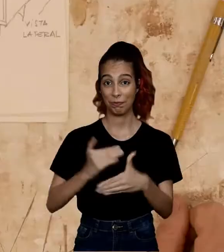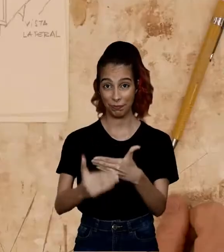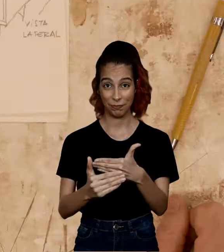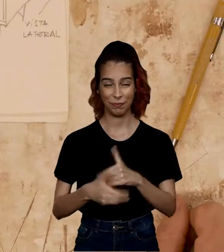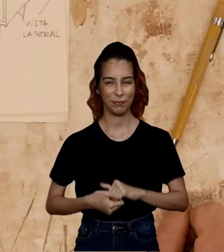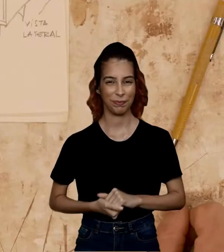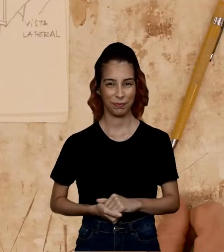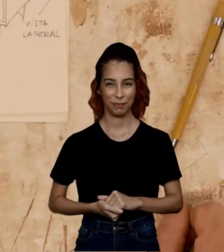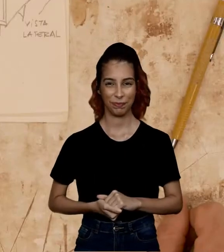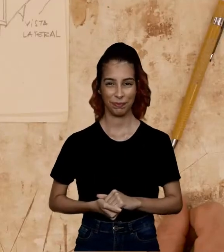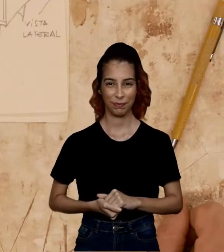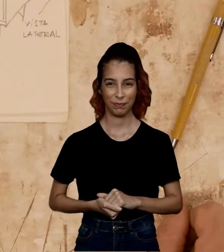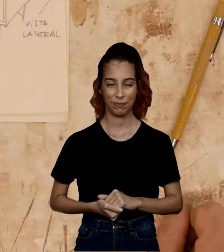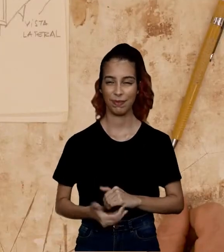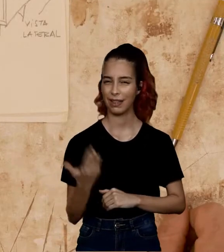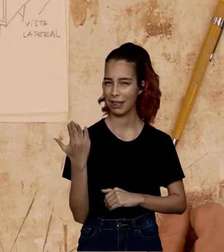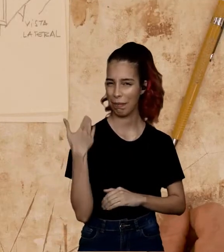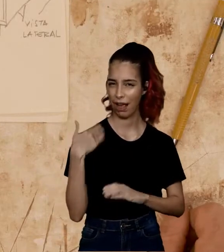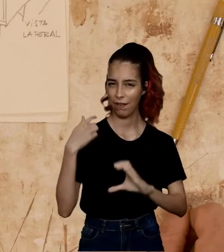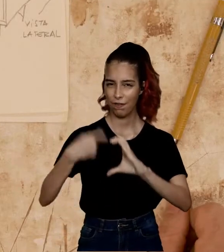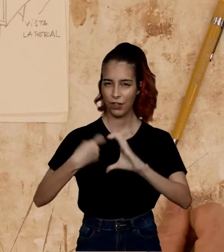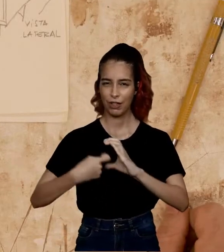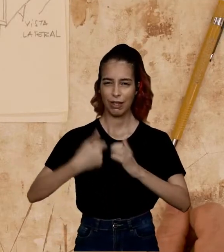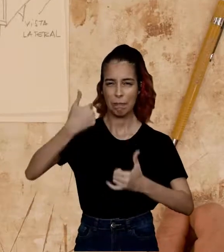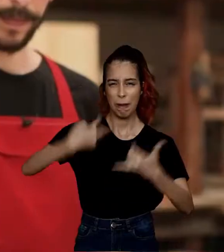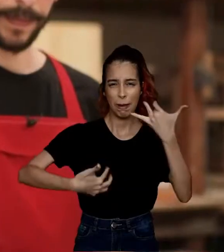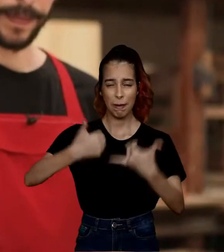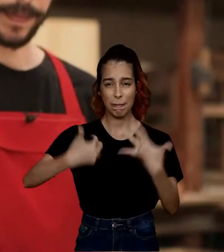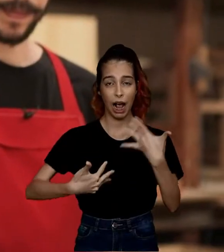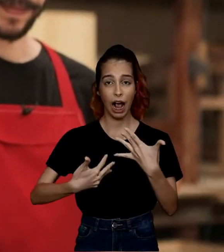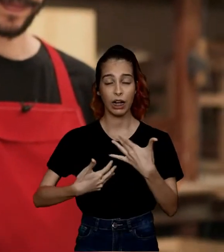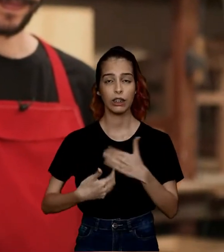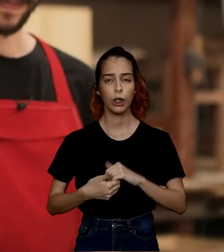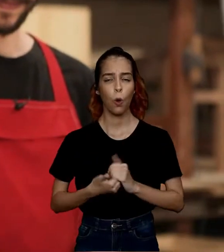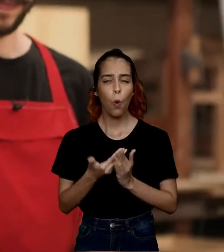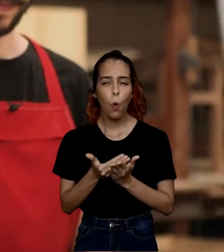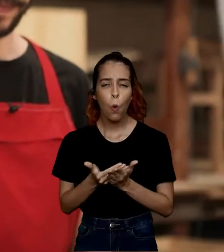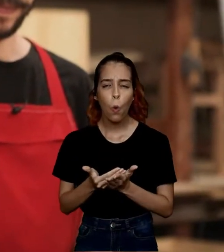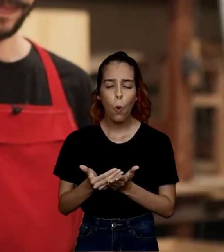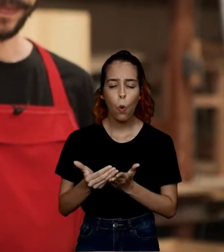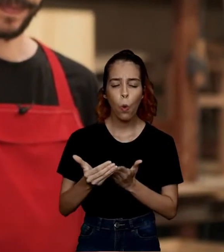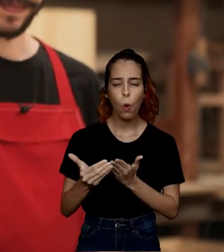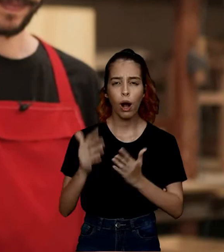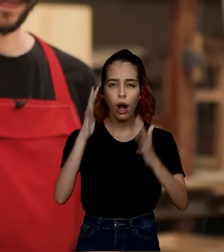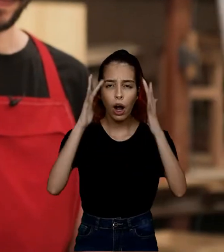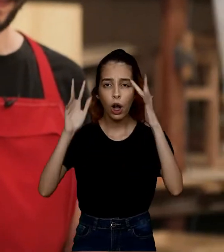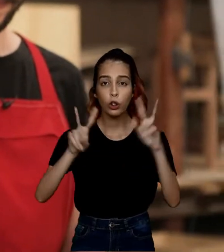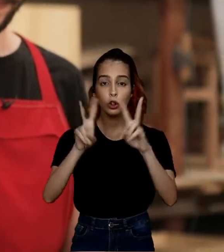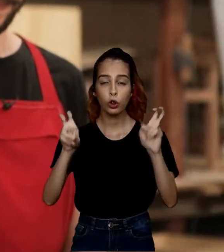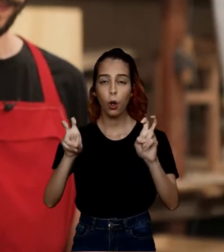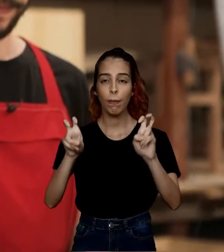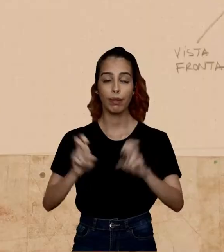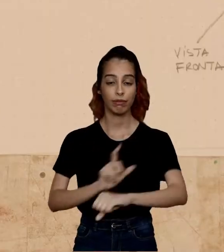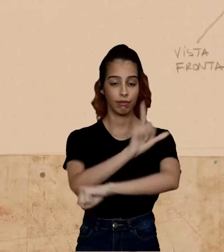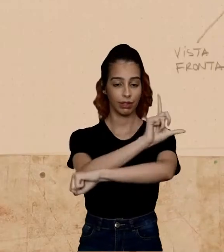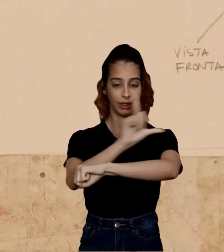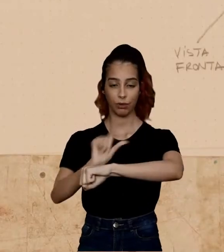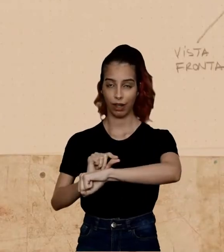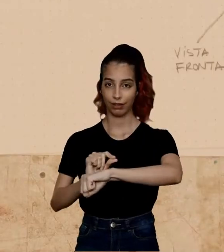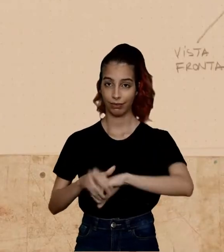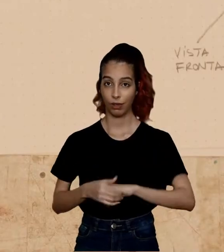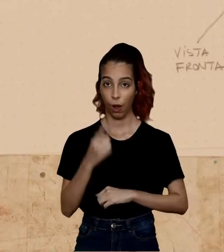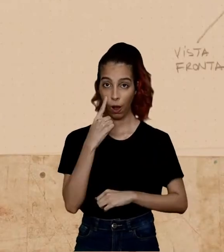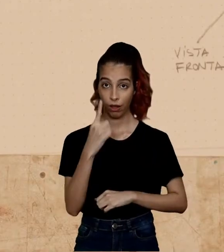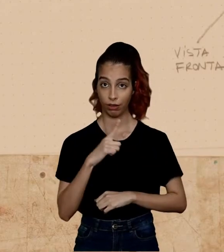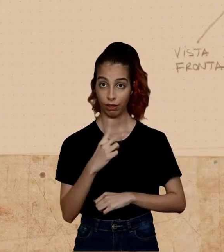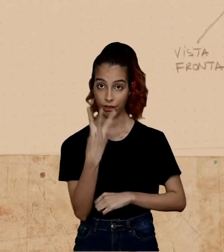projeto. Se vocês lembrarem da nossa última conversa, eu comecei a fazer um bate-papo com vocês sobre escala. Aqui a gente